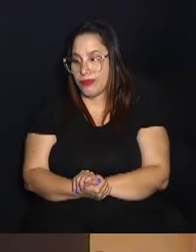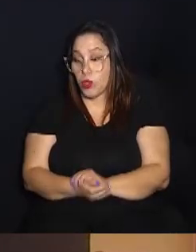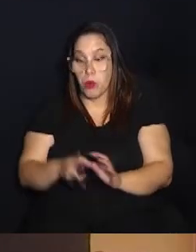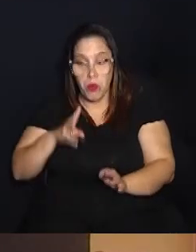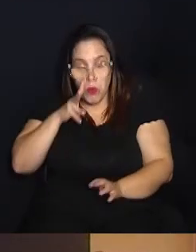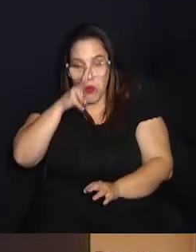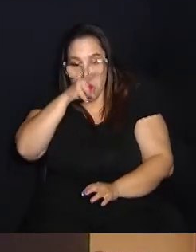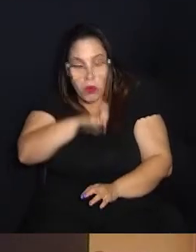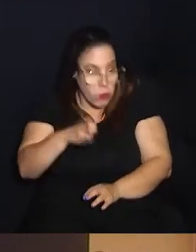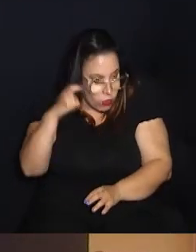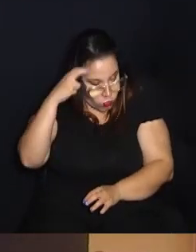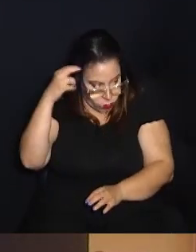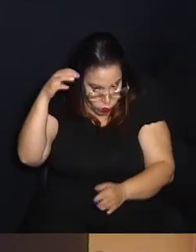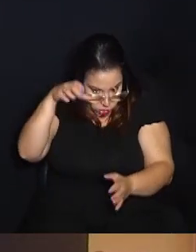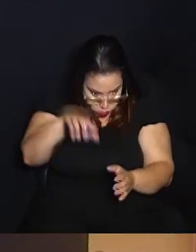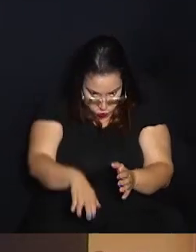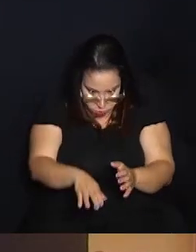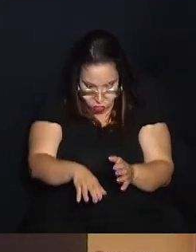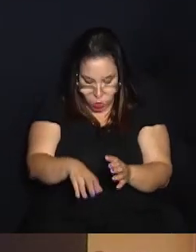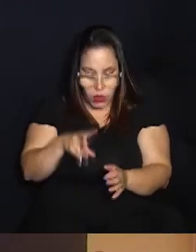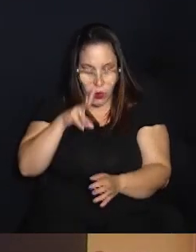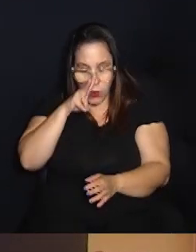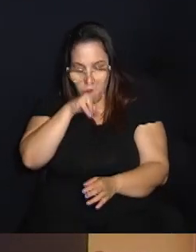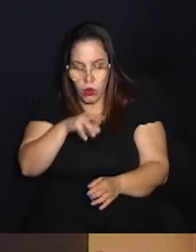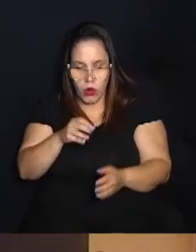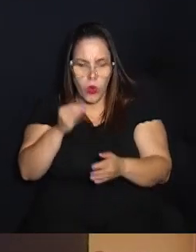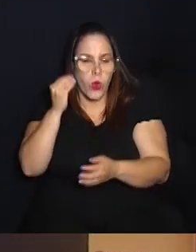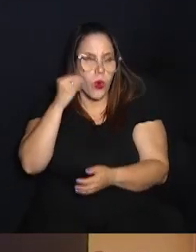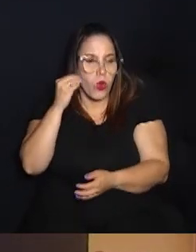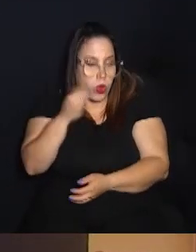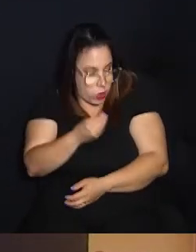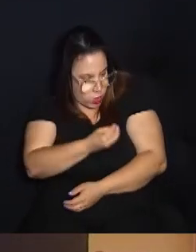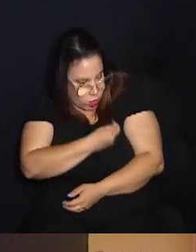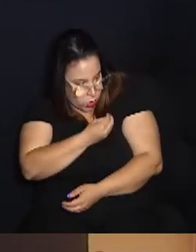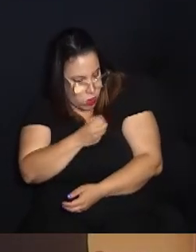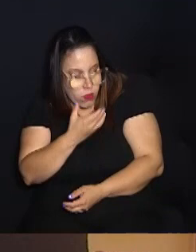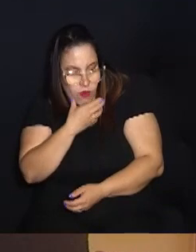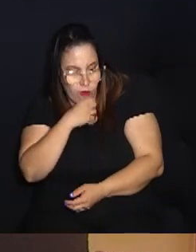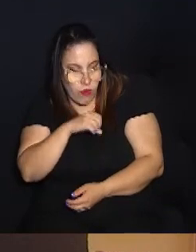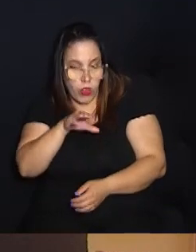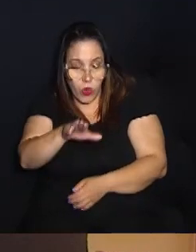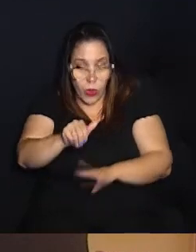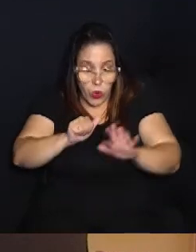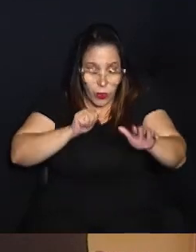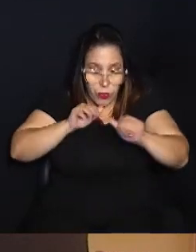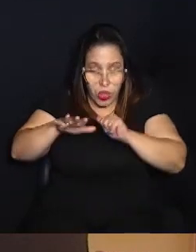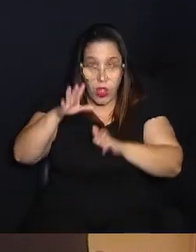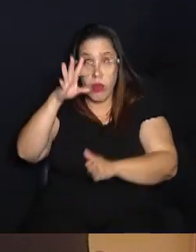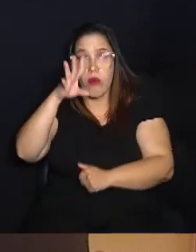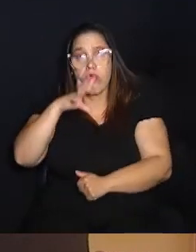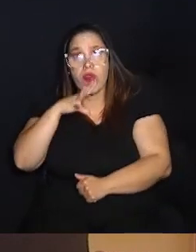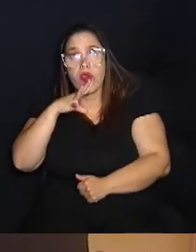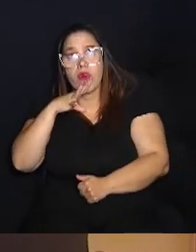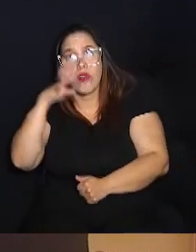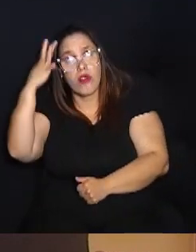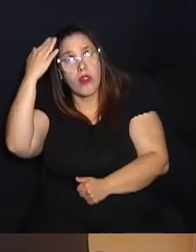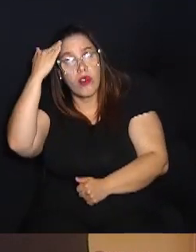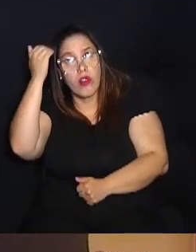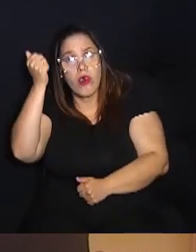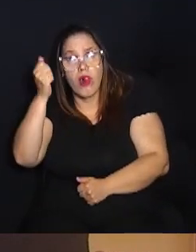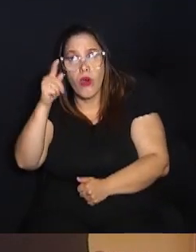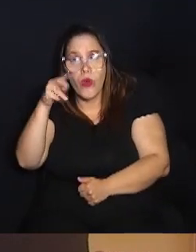essa força da cultura local, a força da experiência de vida, que o Paulo Freire vai chamar de saber da